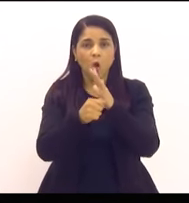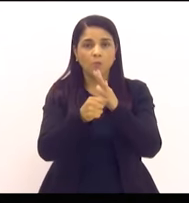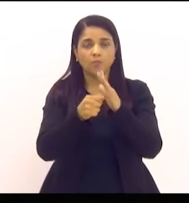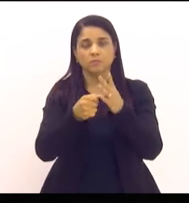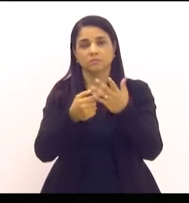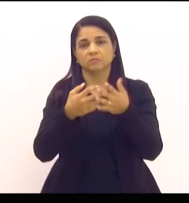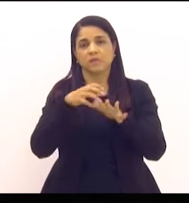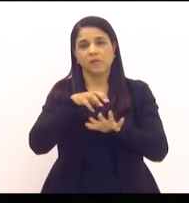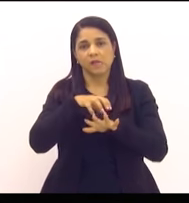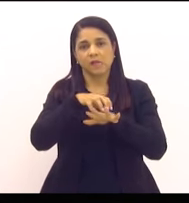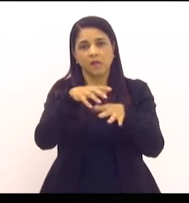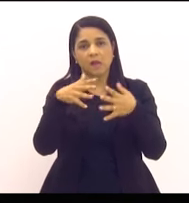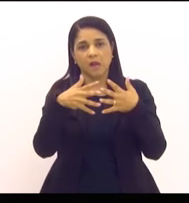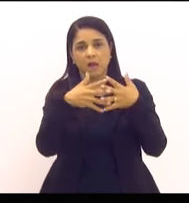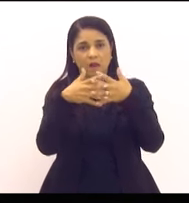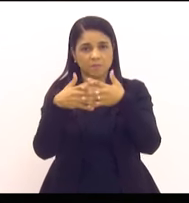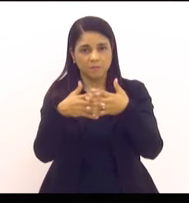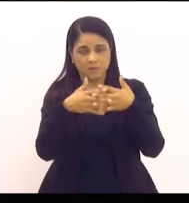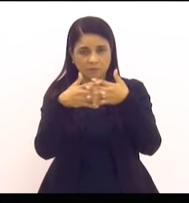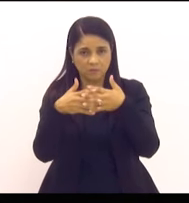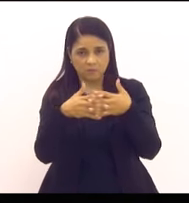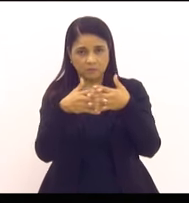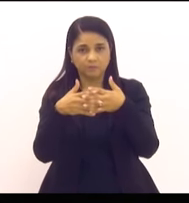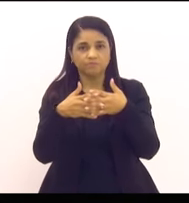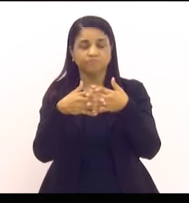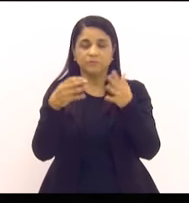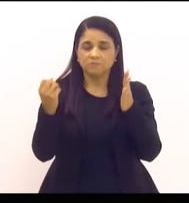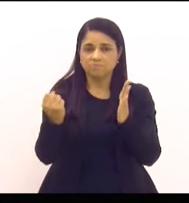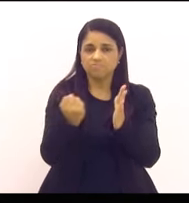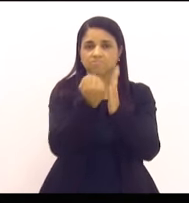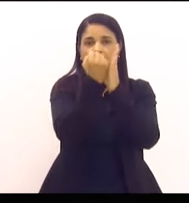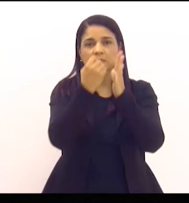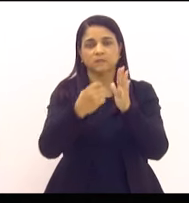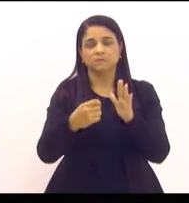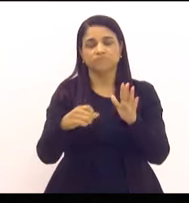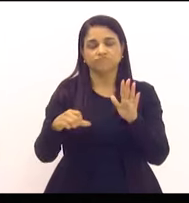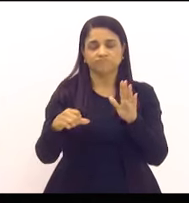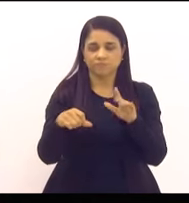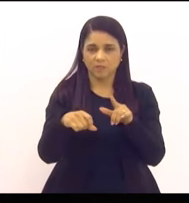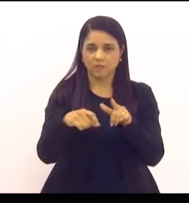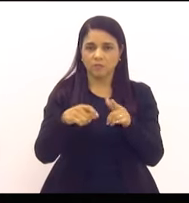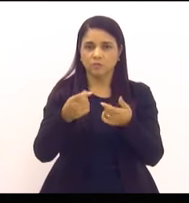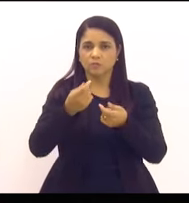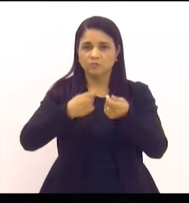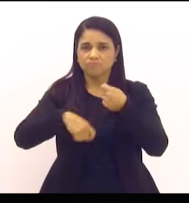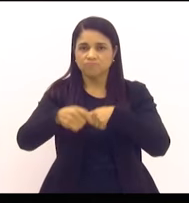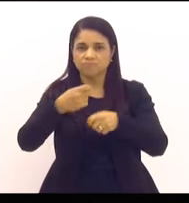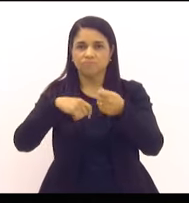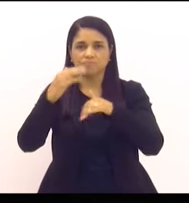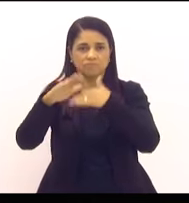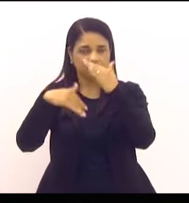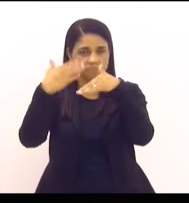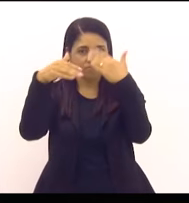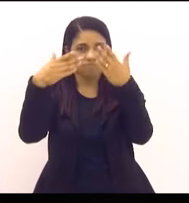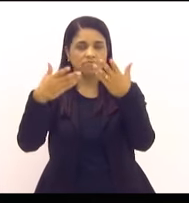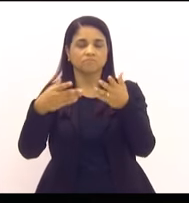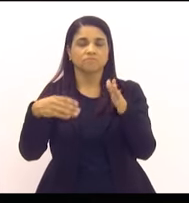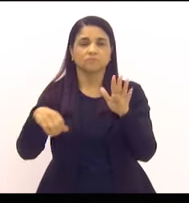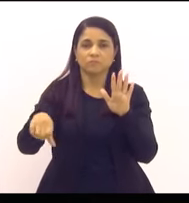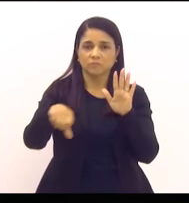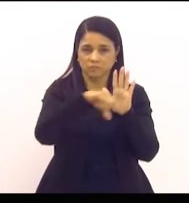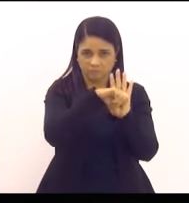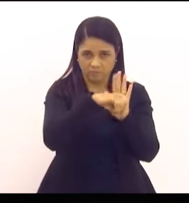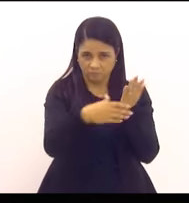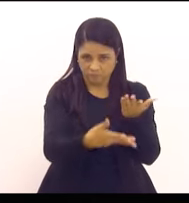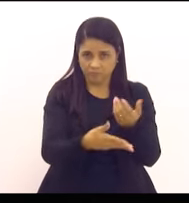que impacta diretamente no desenvolvimento econômico do Estado do Rio de Janeiro. E três dias, quatro